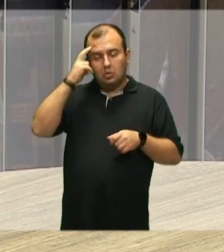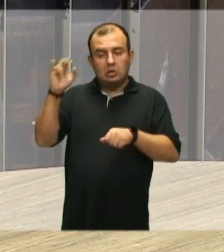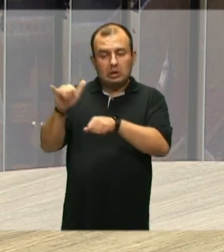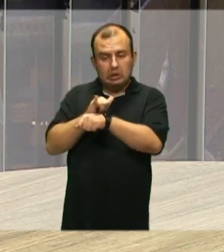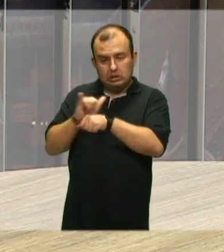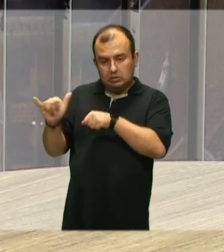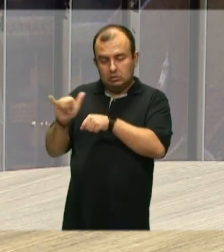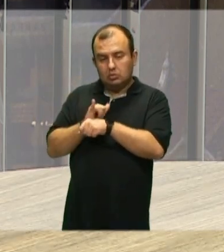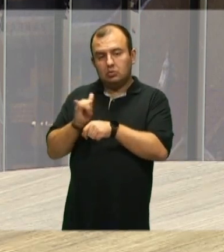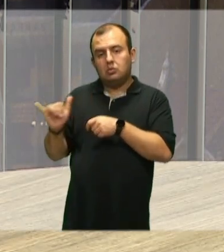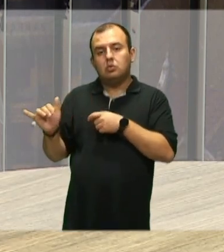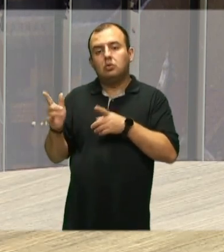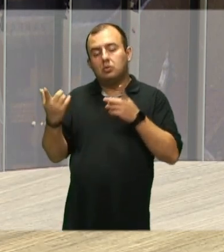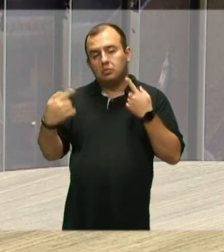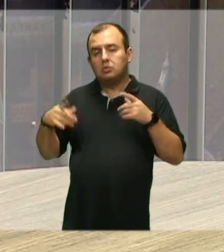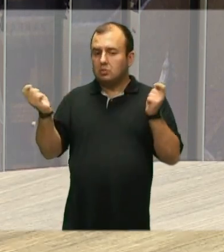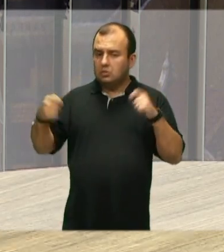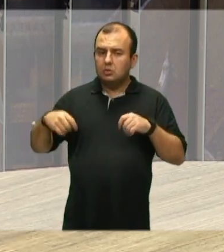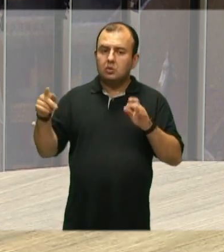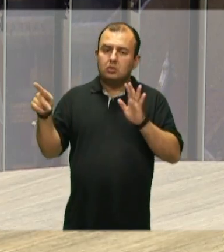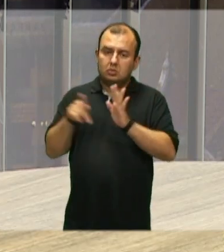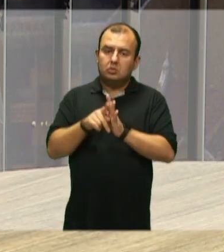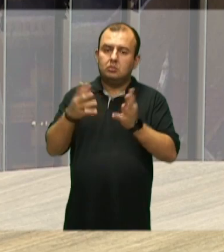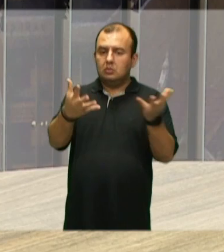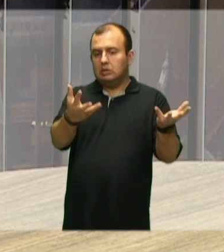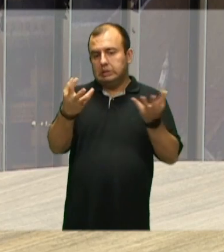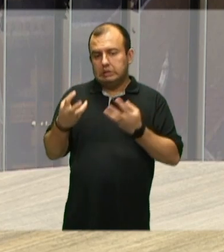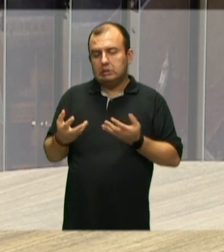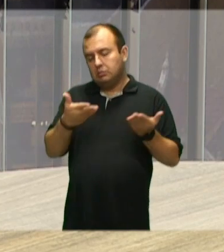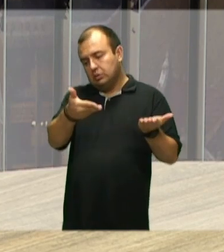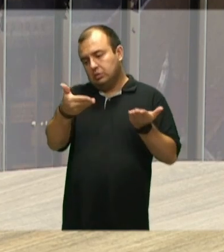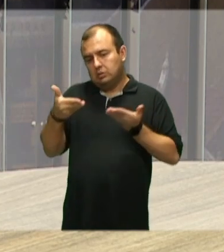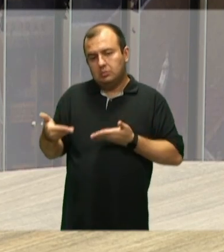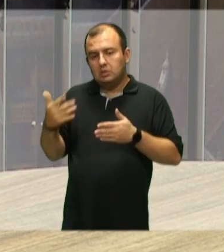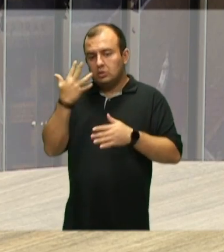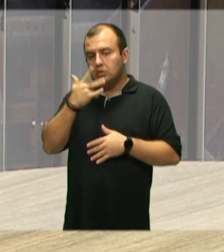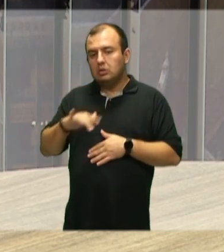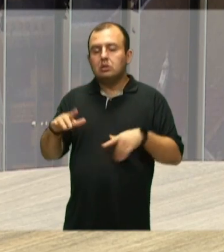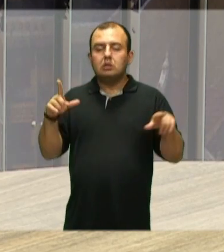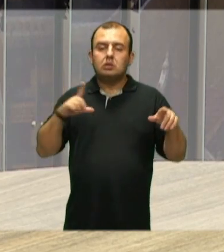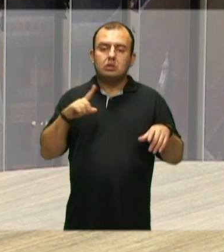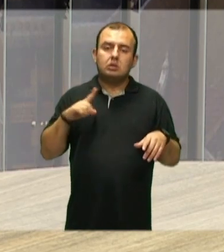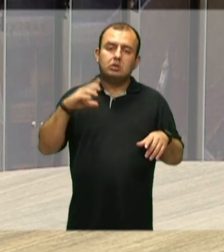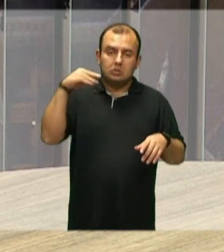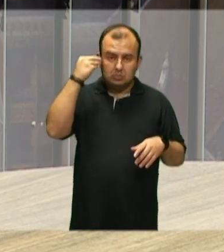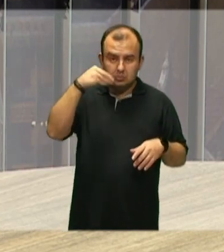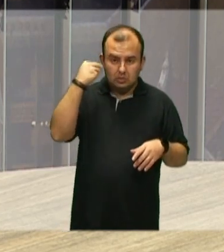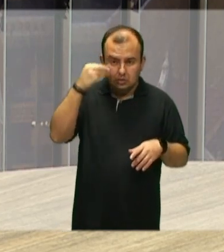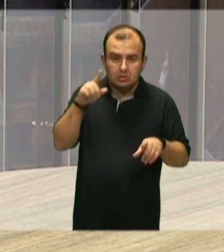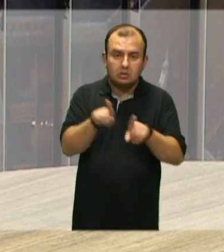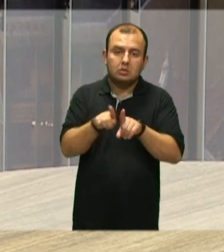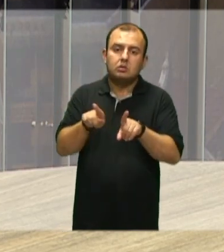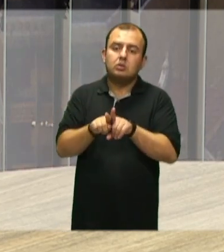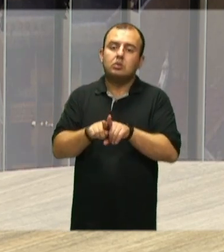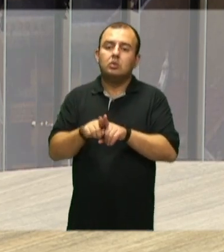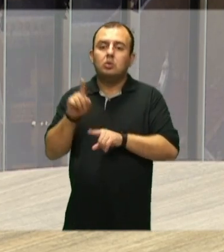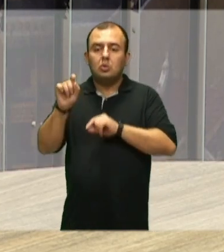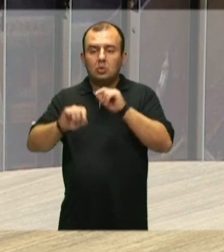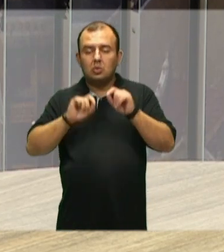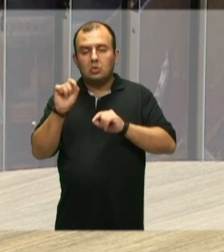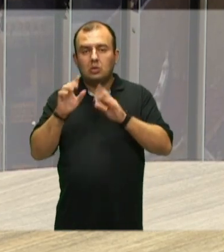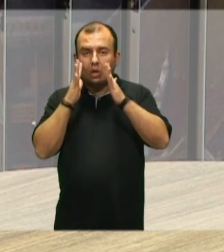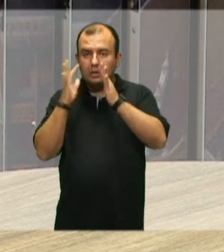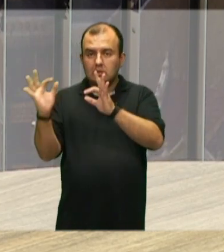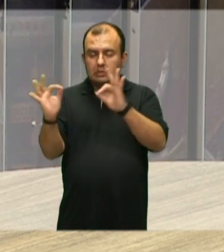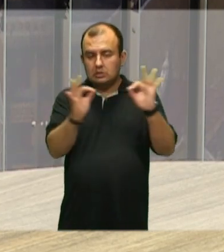mas que ele tem as condições apropriadas para receber essas crianças. Então, a experiência, ela também ultrapassa a questão de assistir